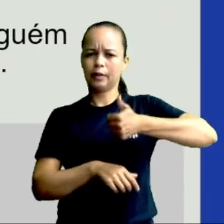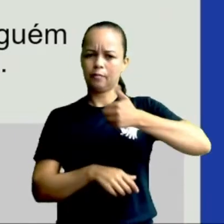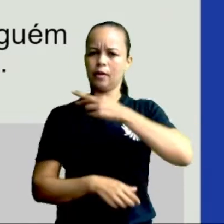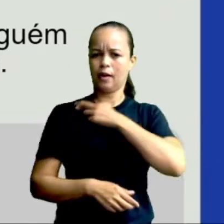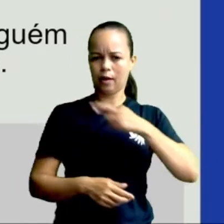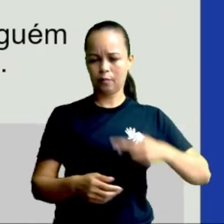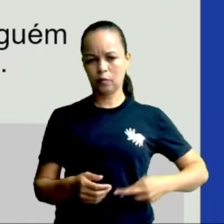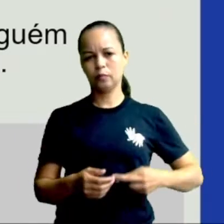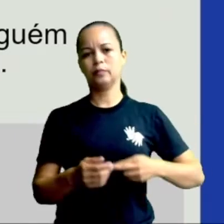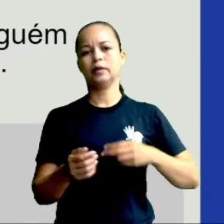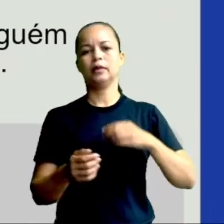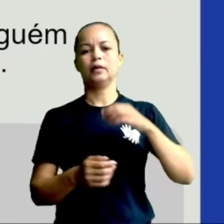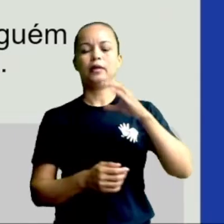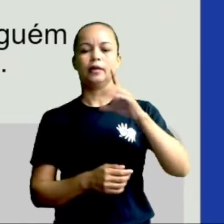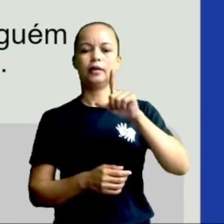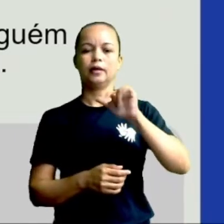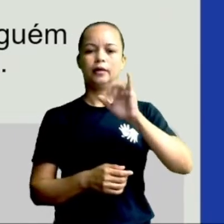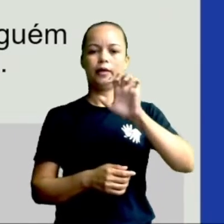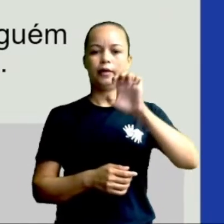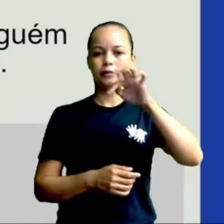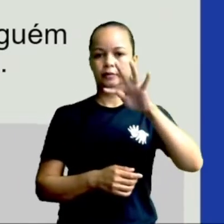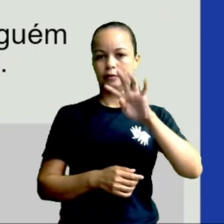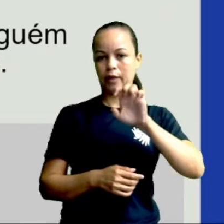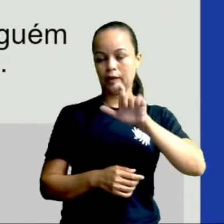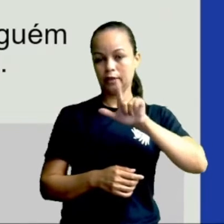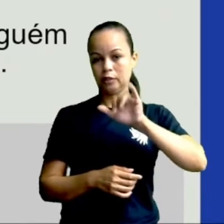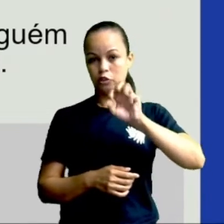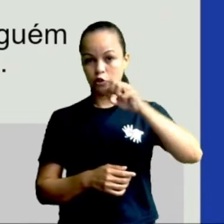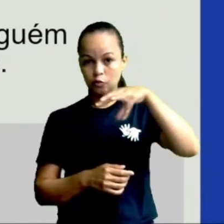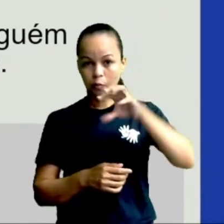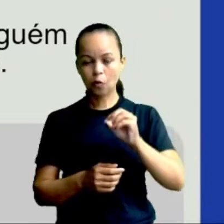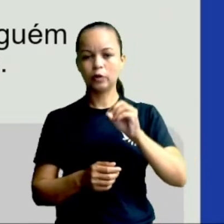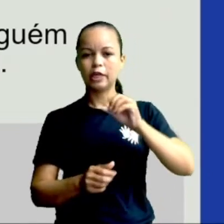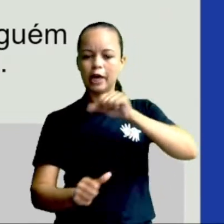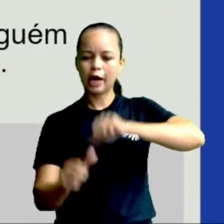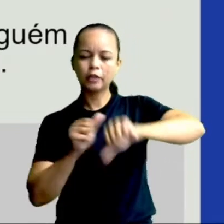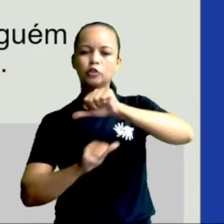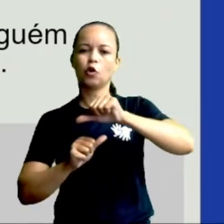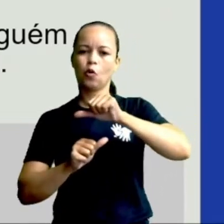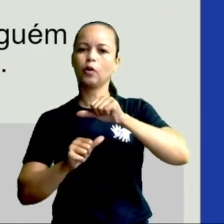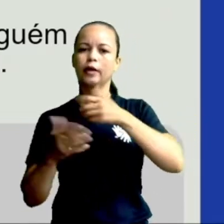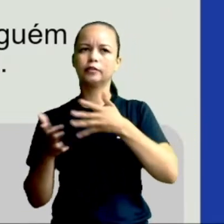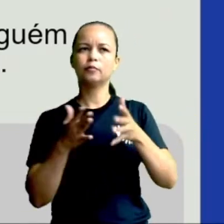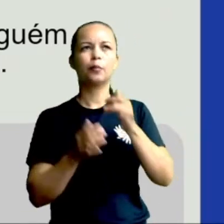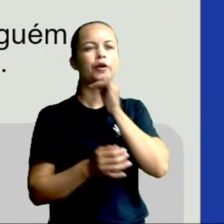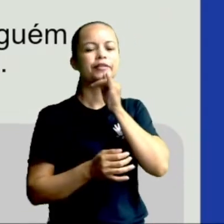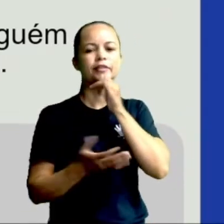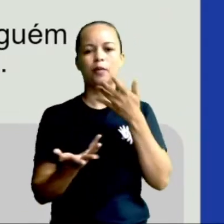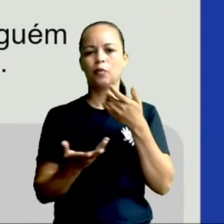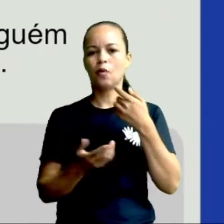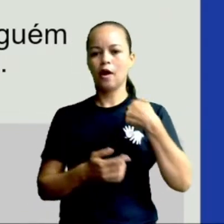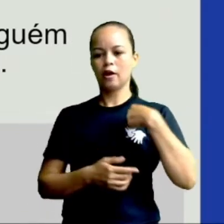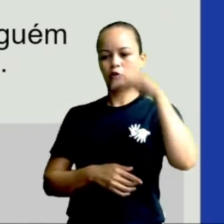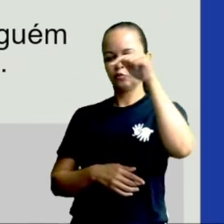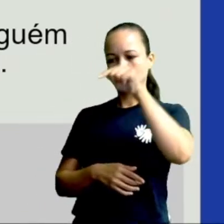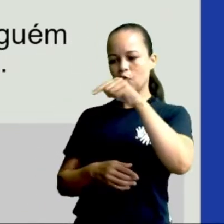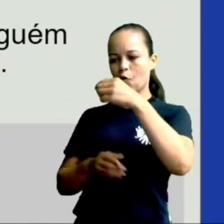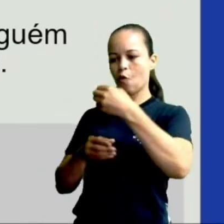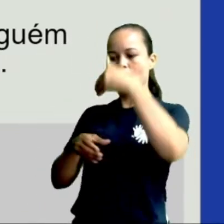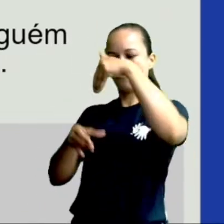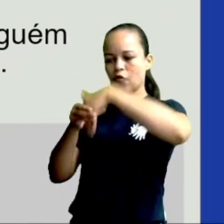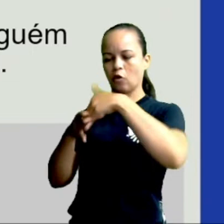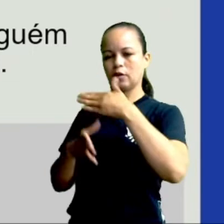República de clientelismo, que seria aí a troca de favores. Então, se, por exemplo, tu votar em mim, eu vou te conceder